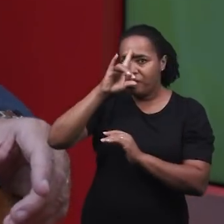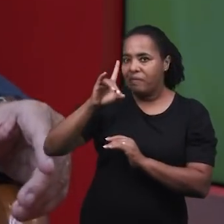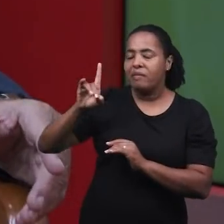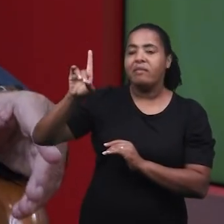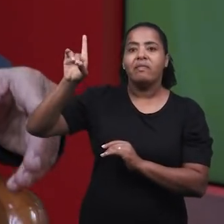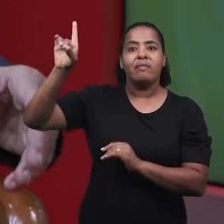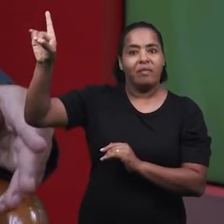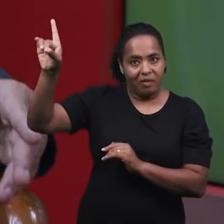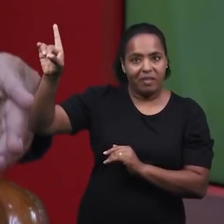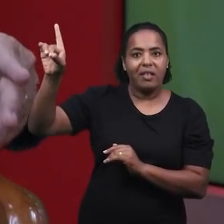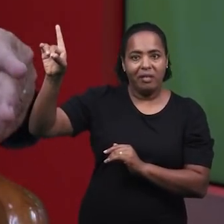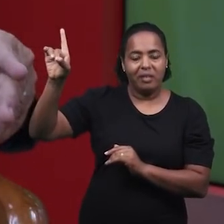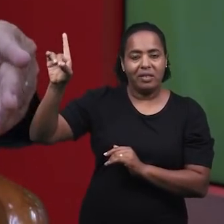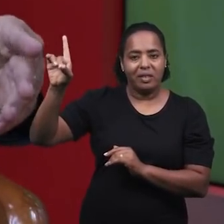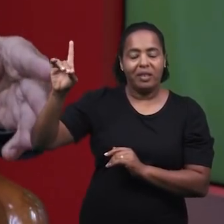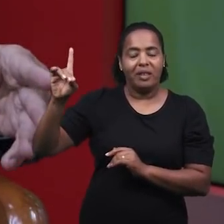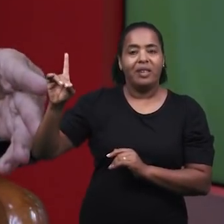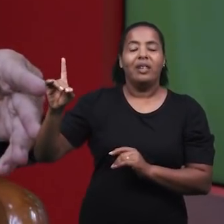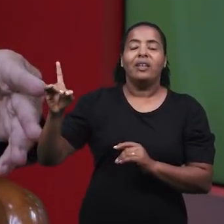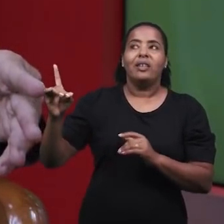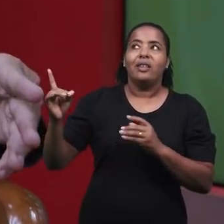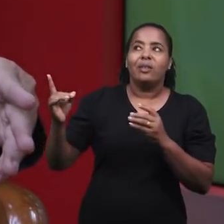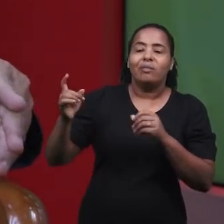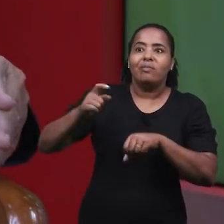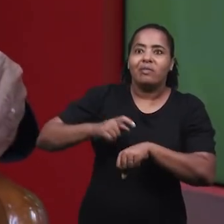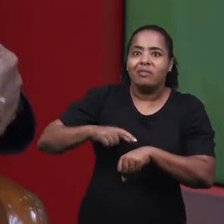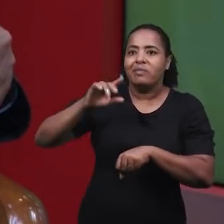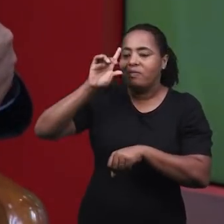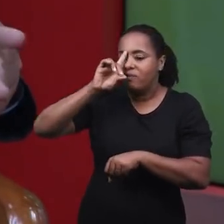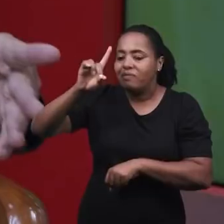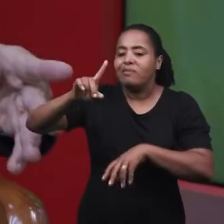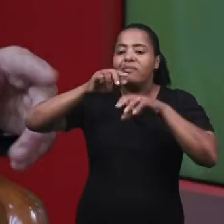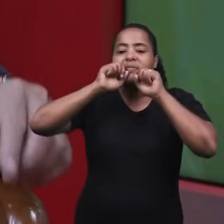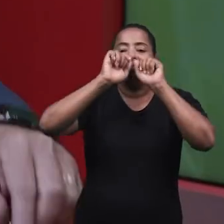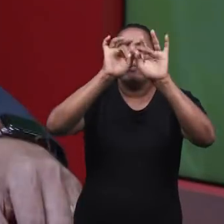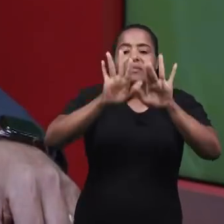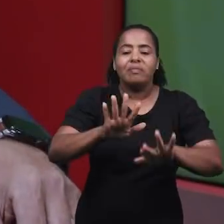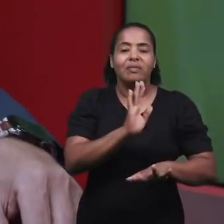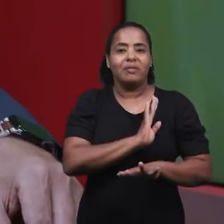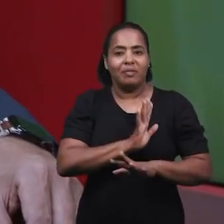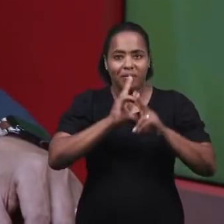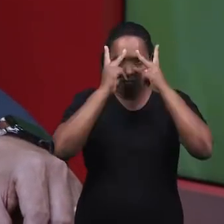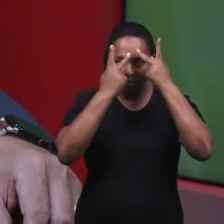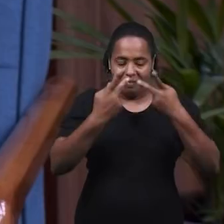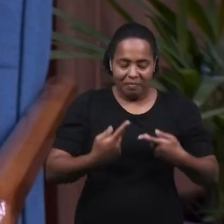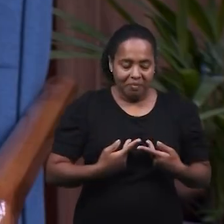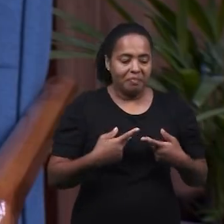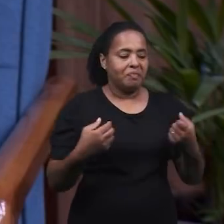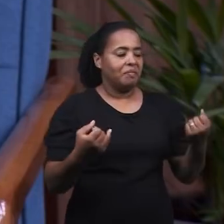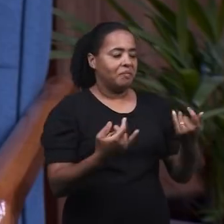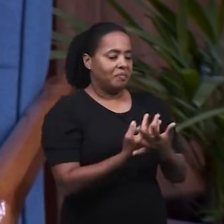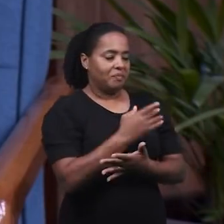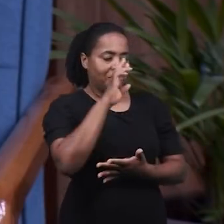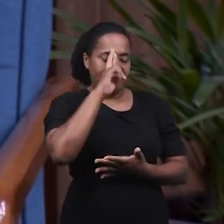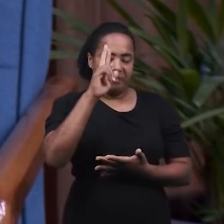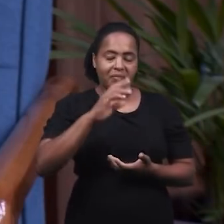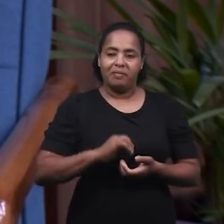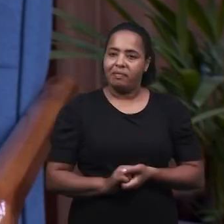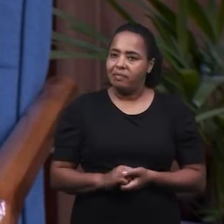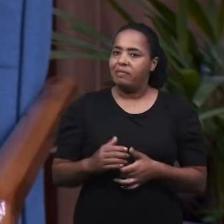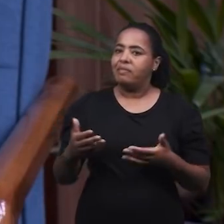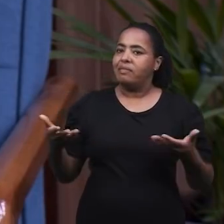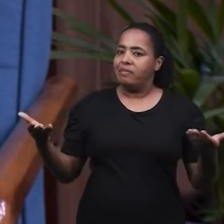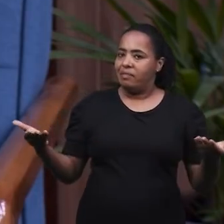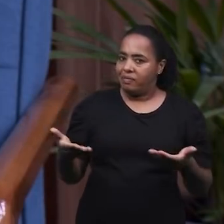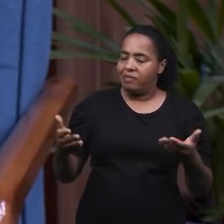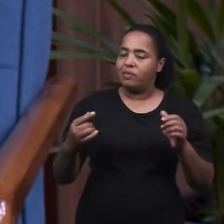É onde Deus tem as bênçãos para o coração do homem. Glória a Jesus. Bom, vamos tratar